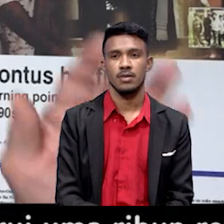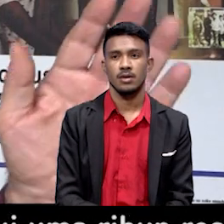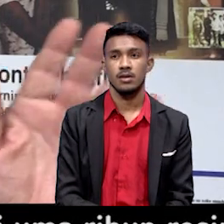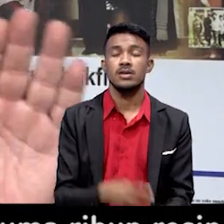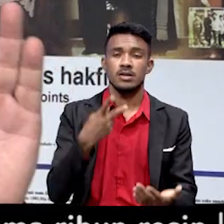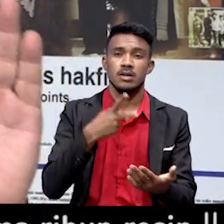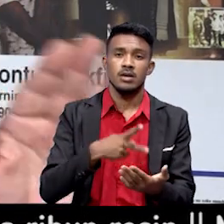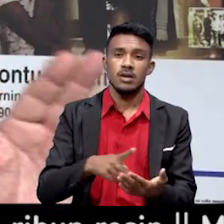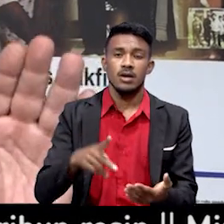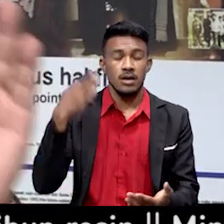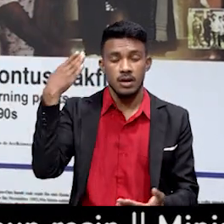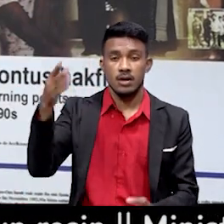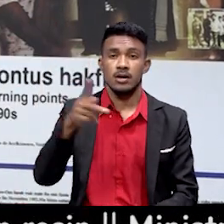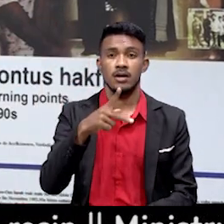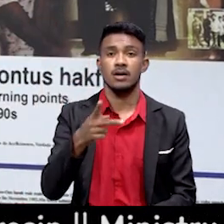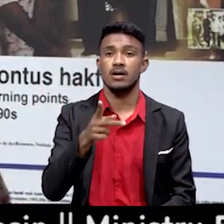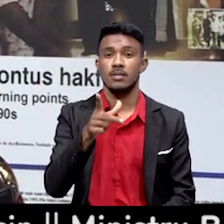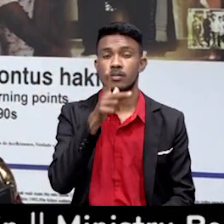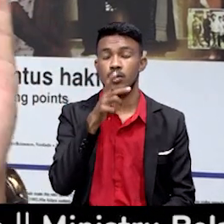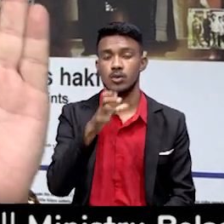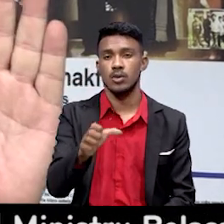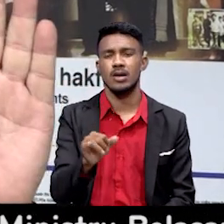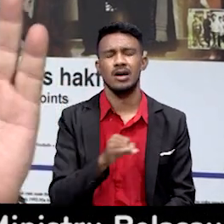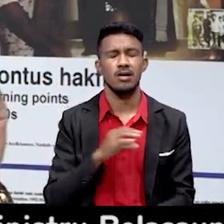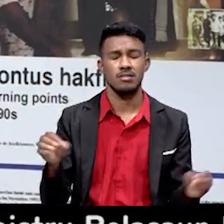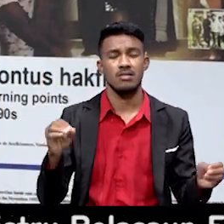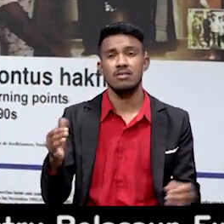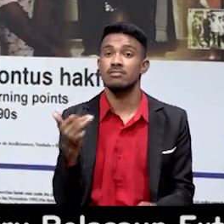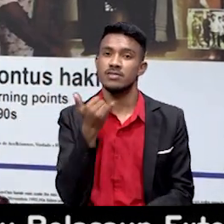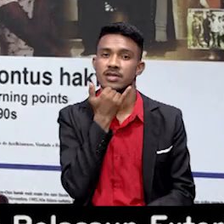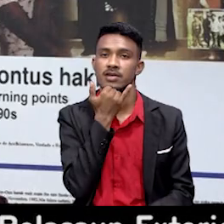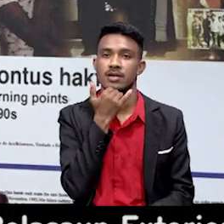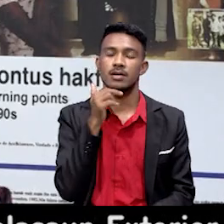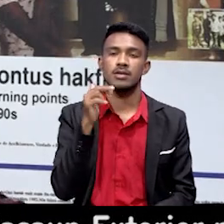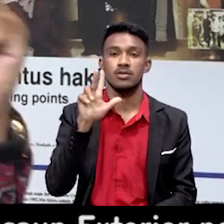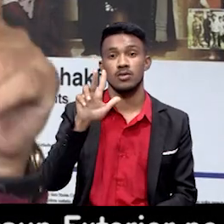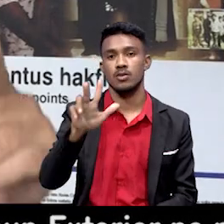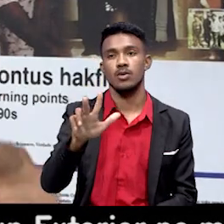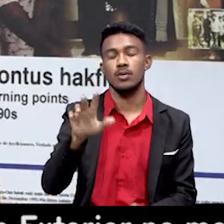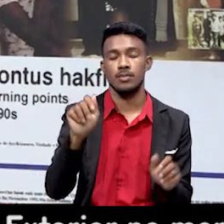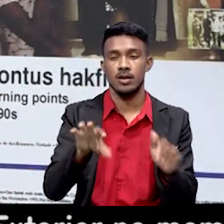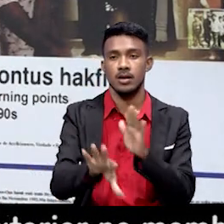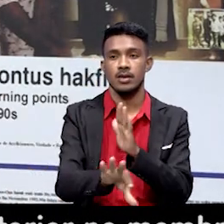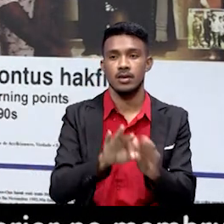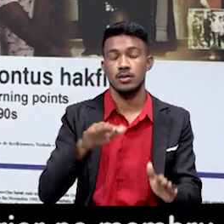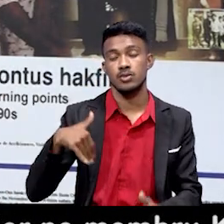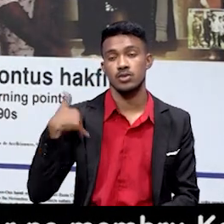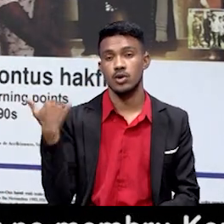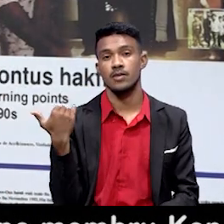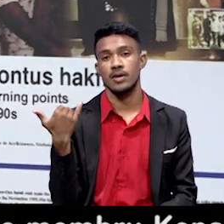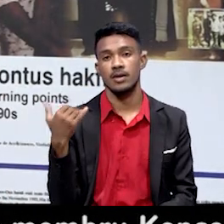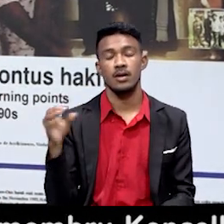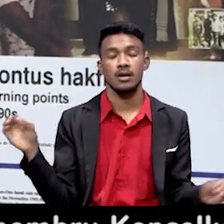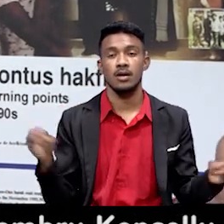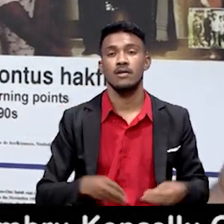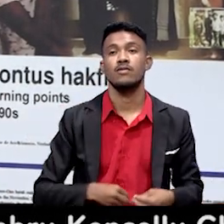E a Portugal, ao noi, ao la sala, mandato tolu. Bel hetan. Nasce o joven hela, la